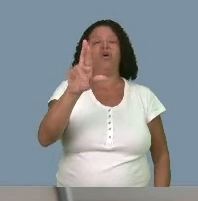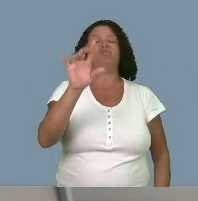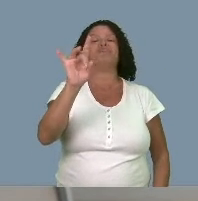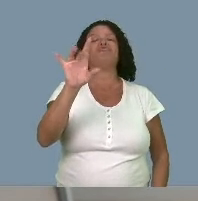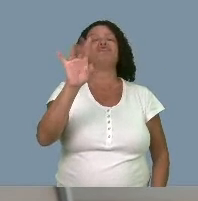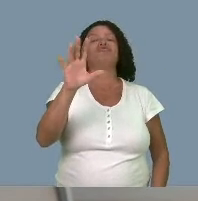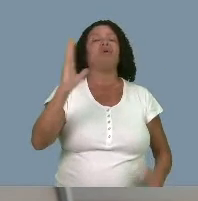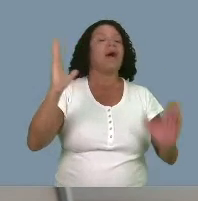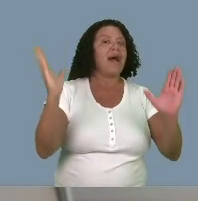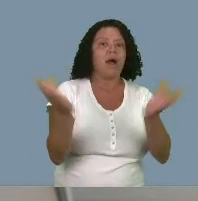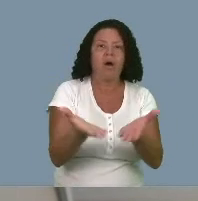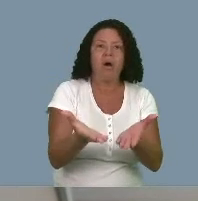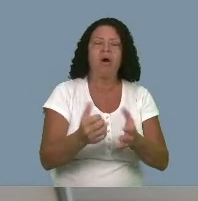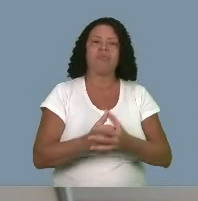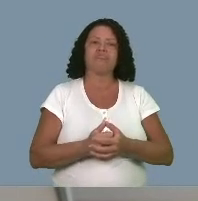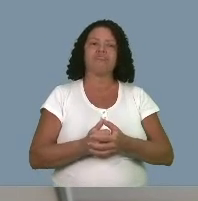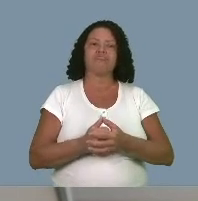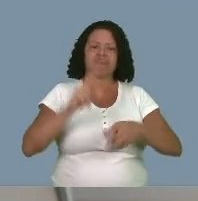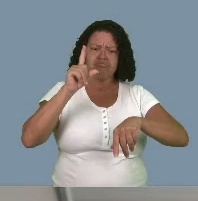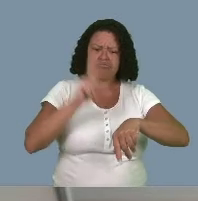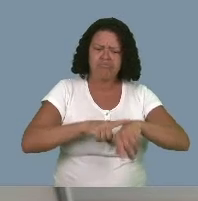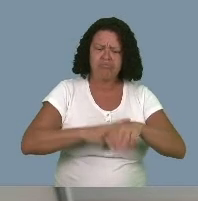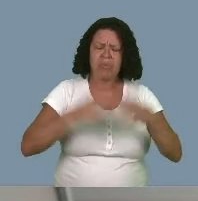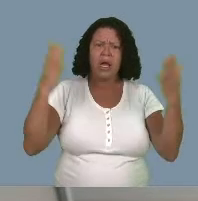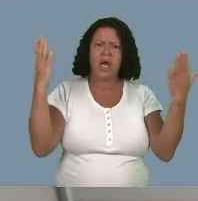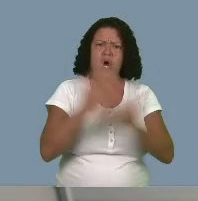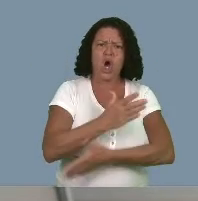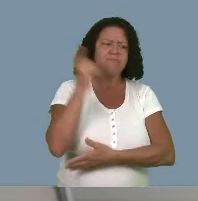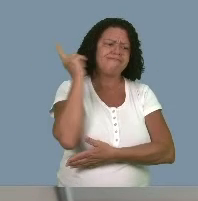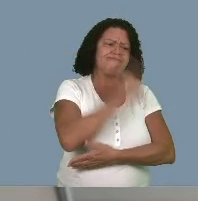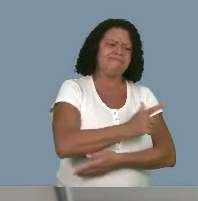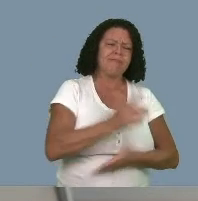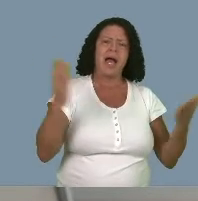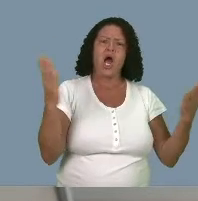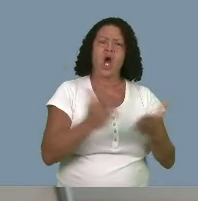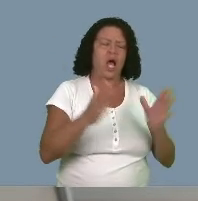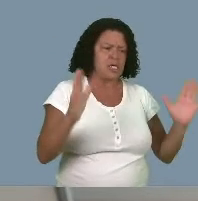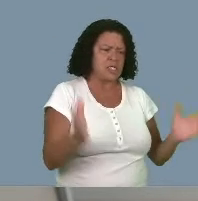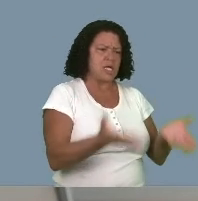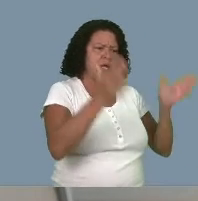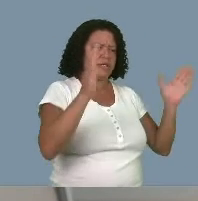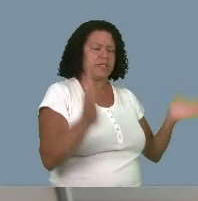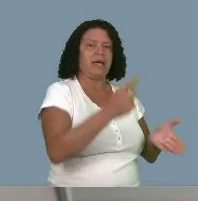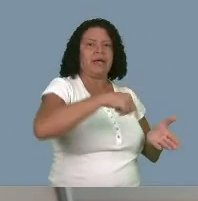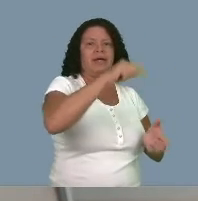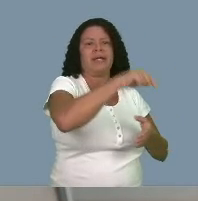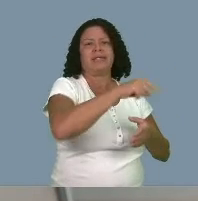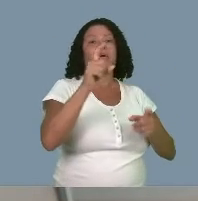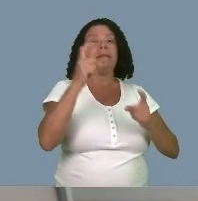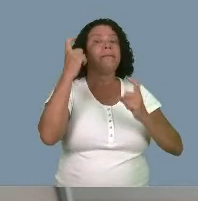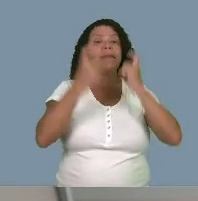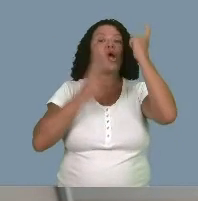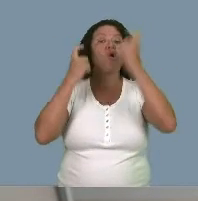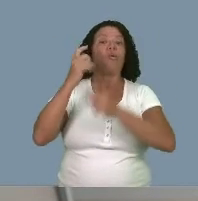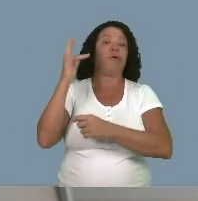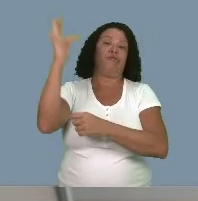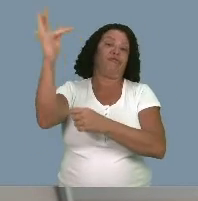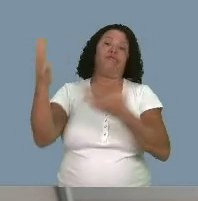o agora, né? Valoriza as conquistas que o enaltecem nesse momento, sem se preocupar muito com o